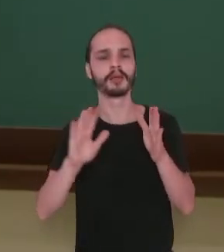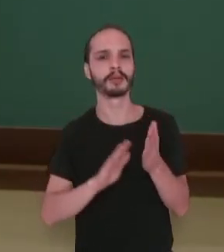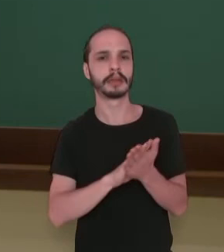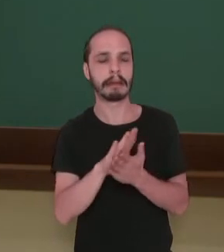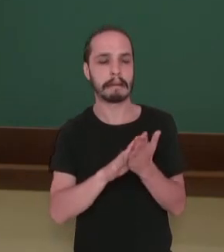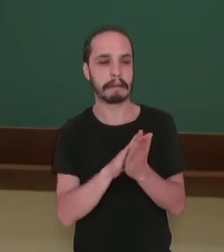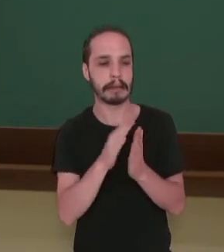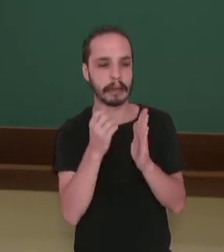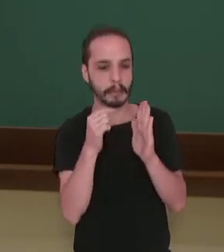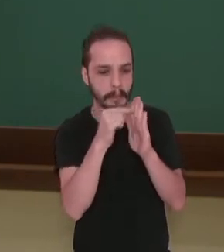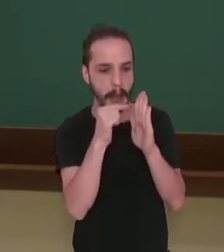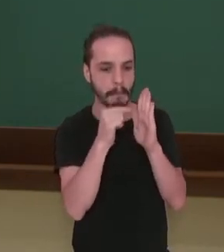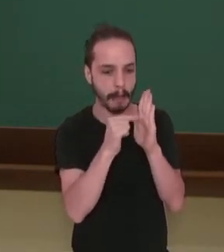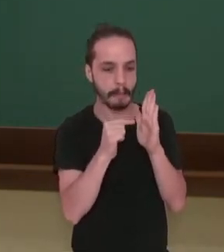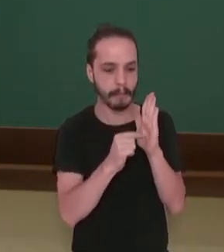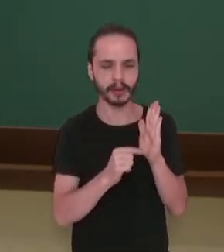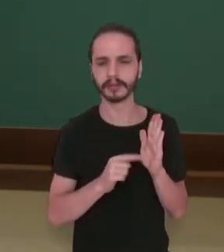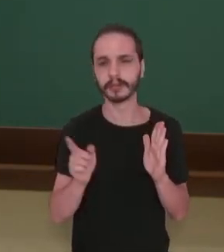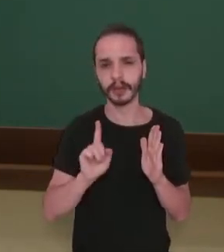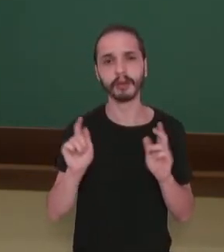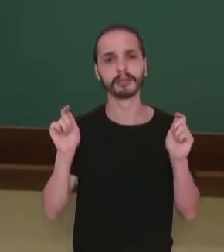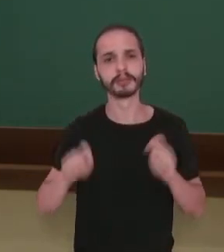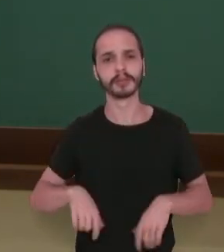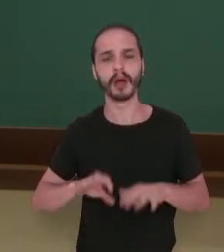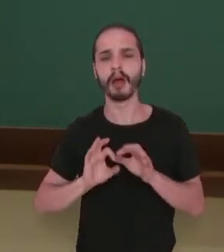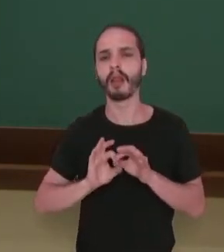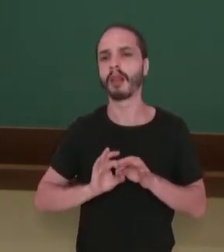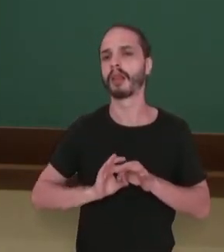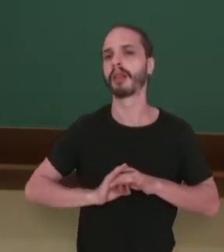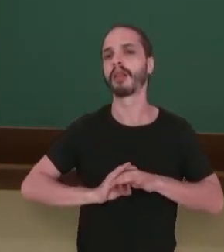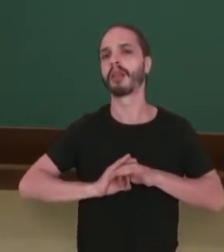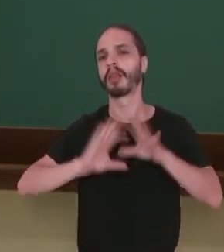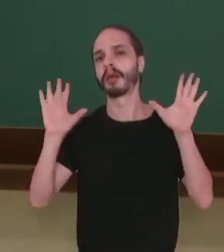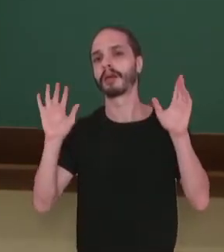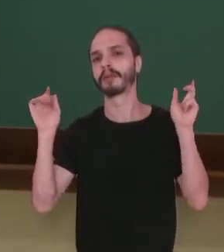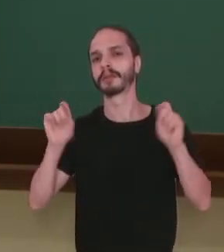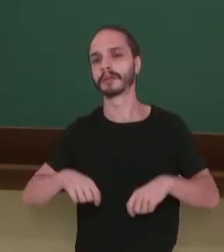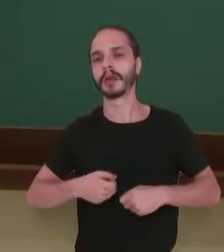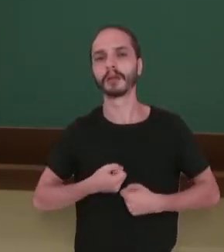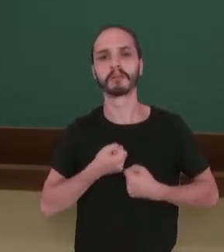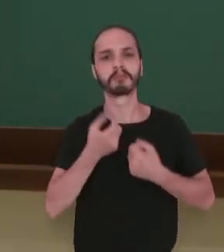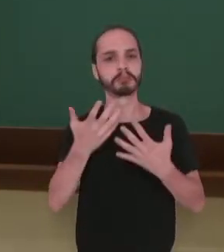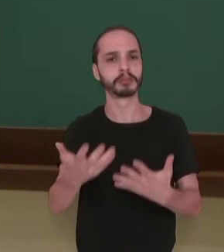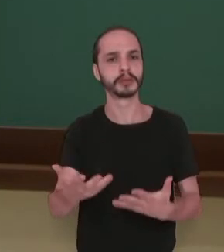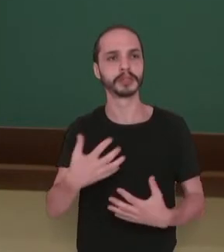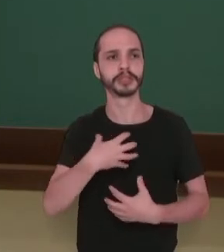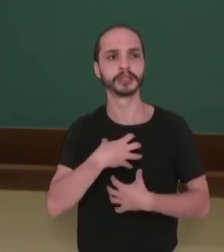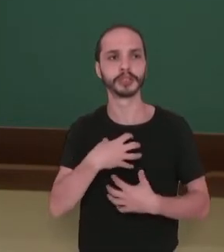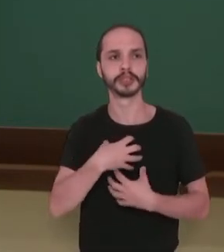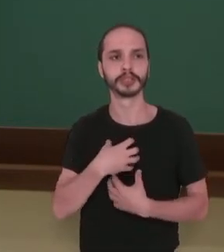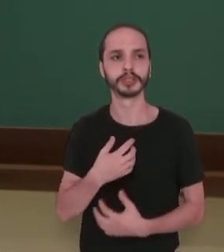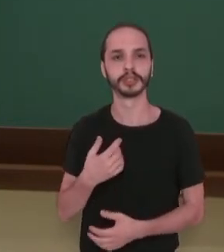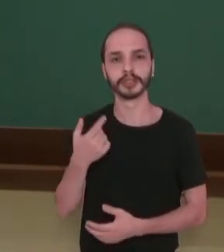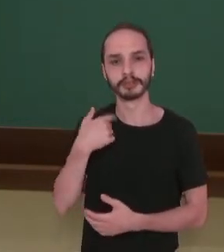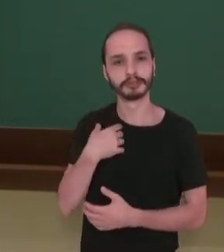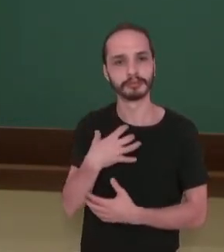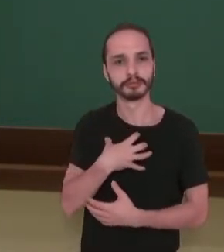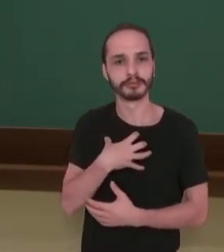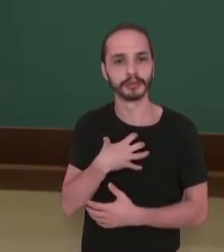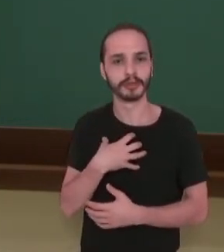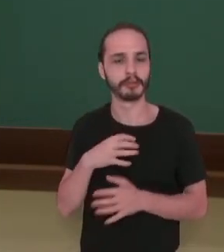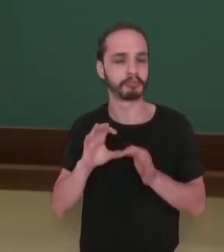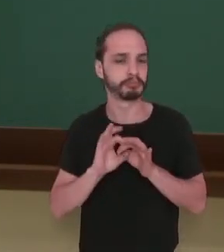demarcado, né? Então, eu consigo expressar com maior liberdade o que eu estou sentindo,